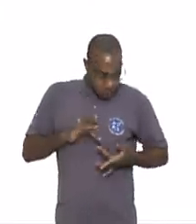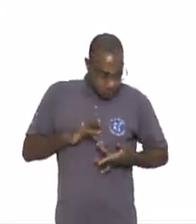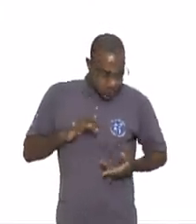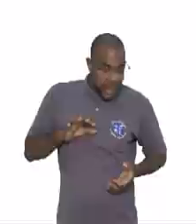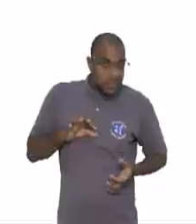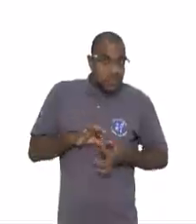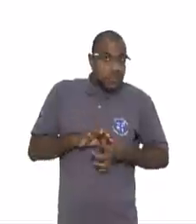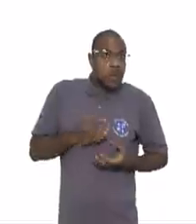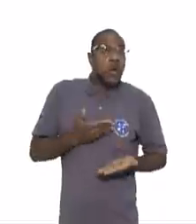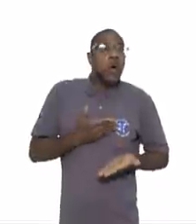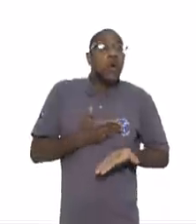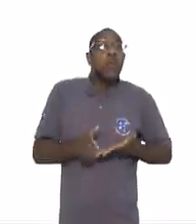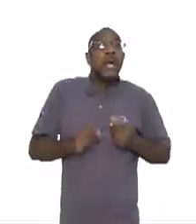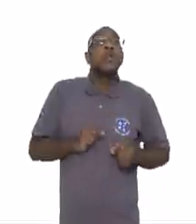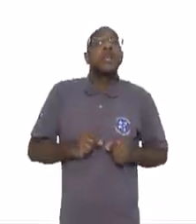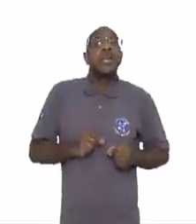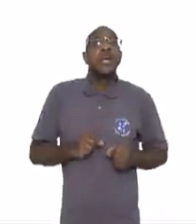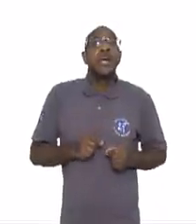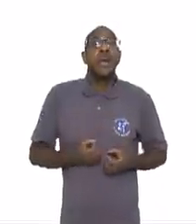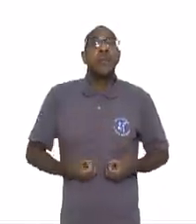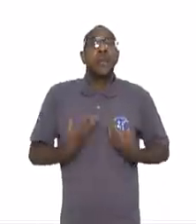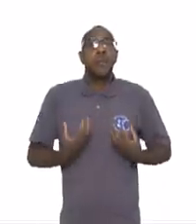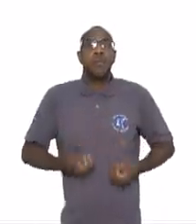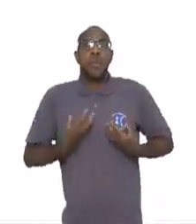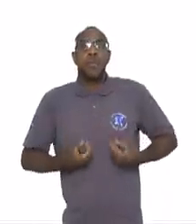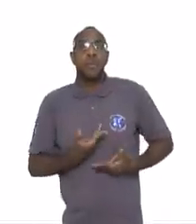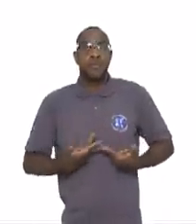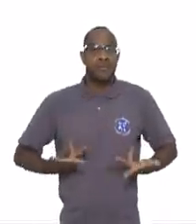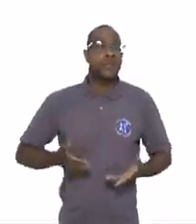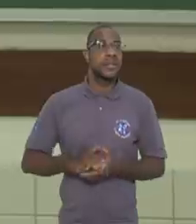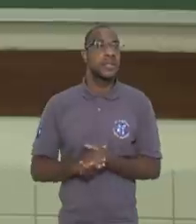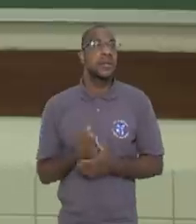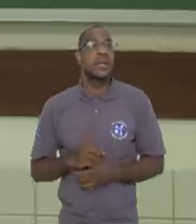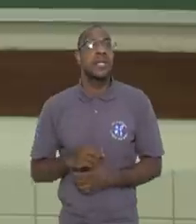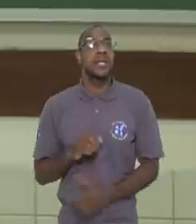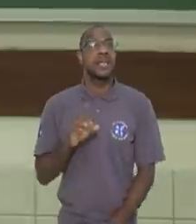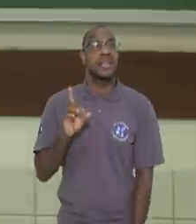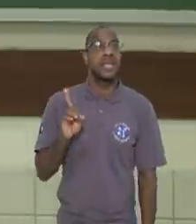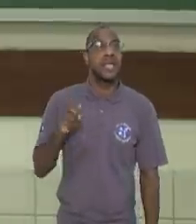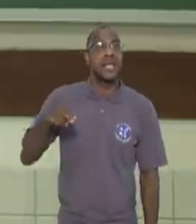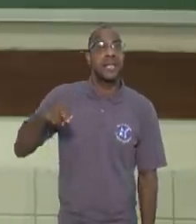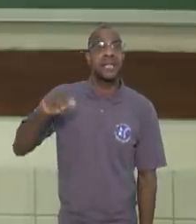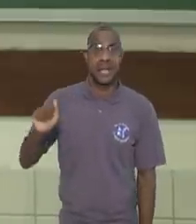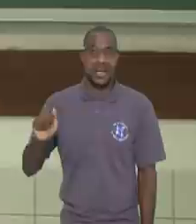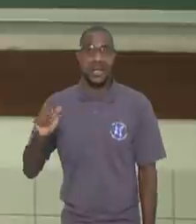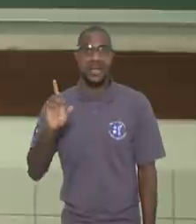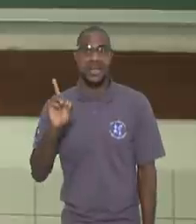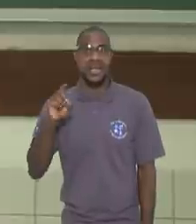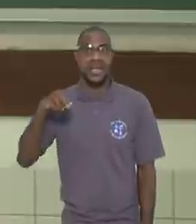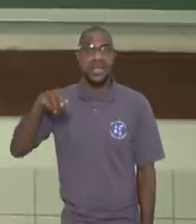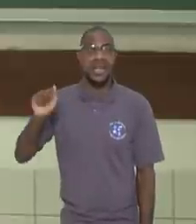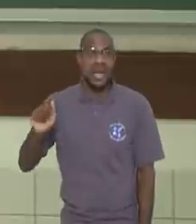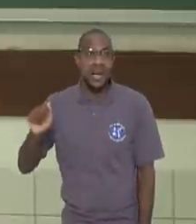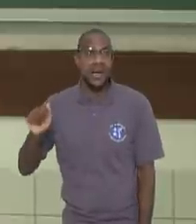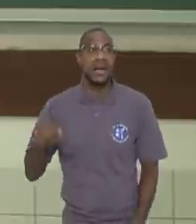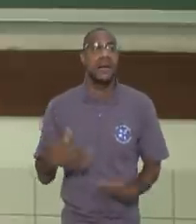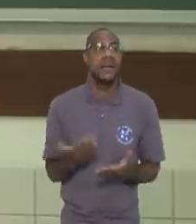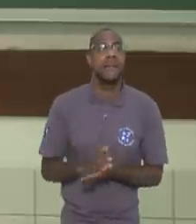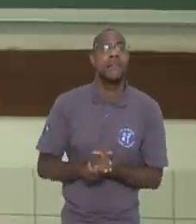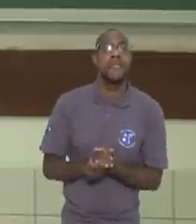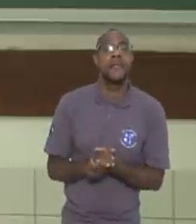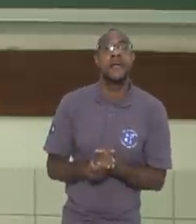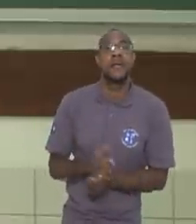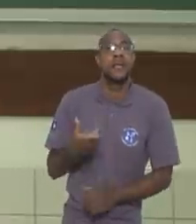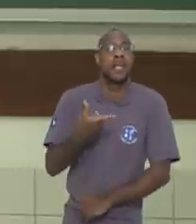corpo. Então, isso é uma vacina de DNA. Vacina gênica e vacina de DNA é a mesma coisa, tá? Qual que é a diferença da